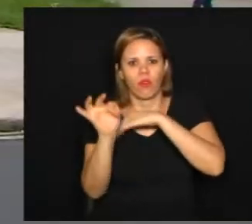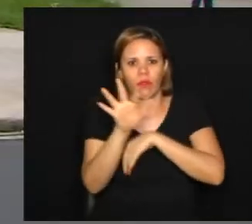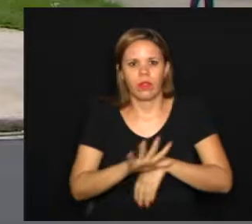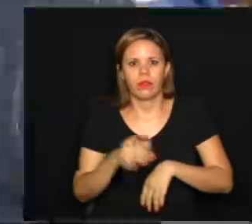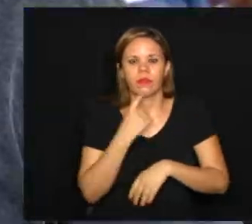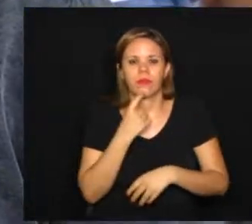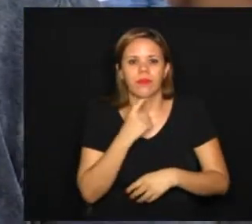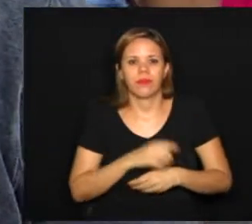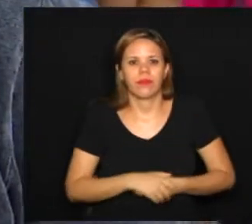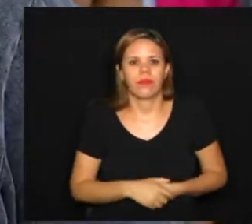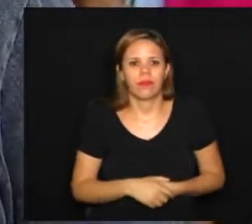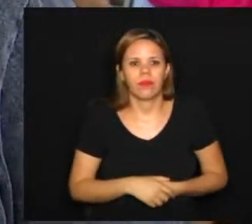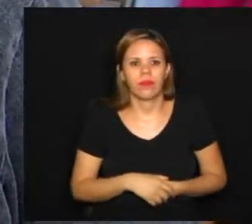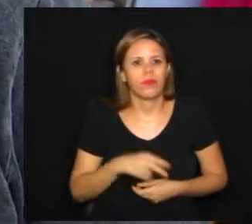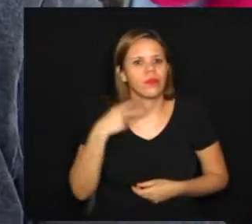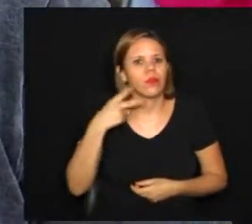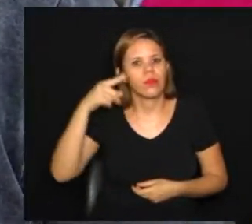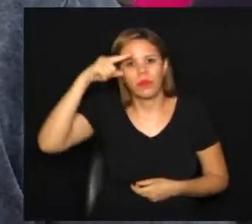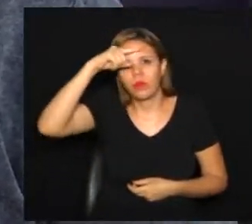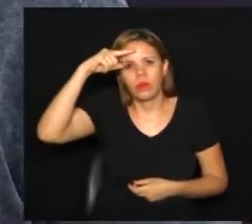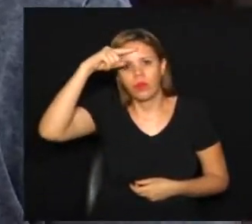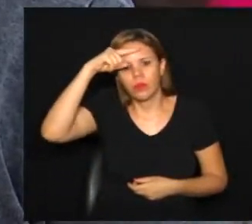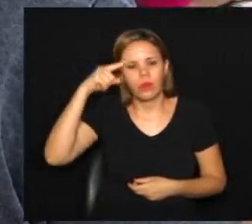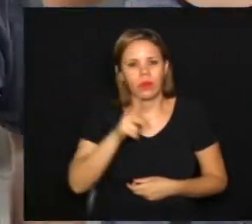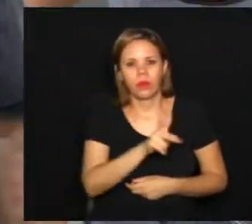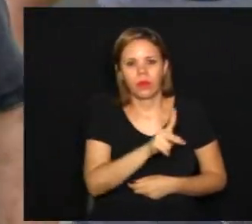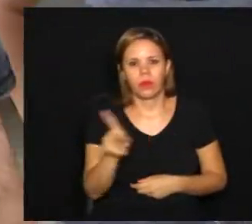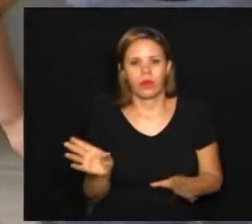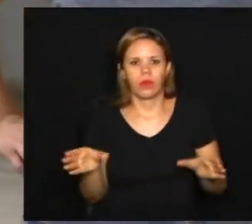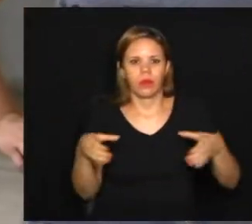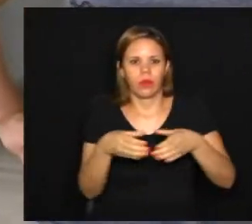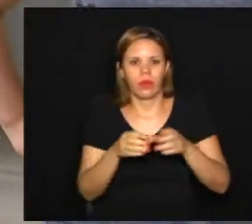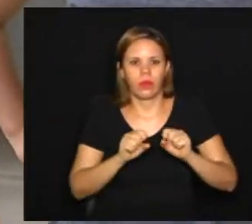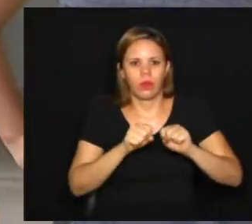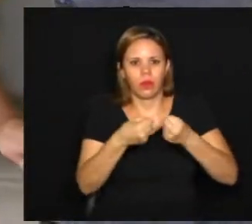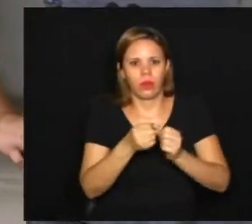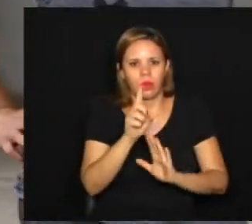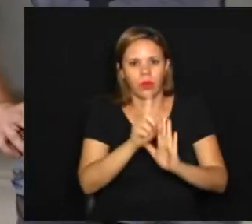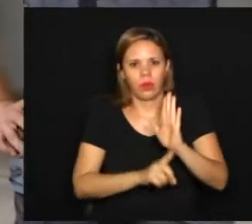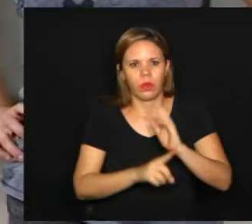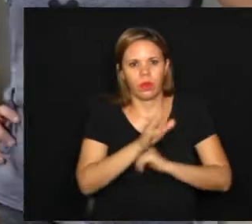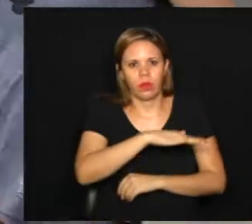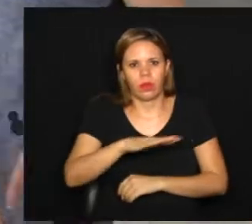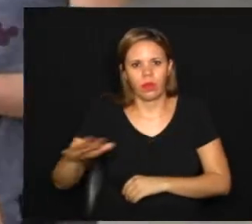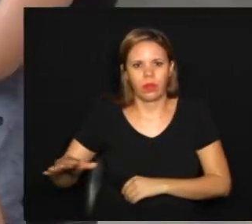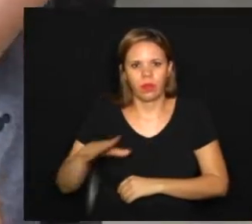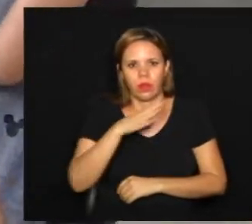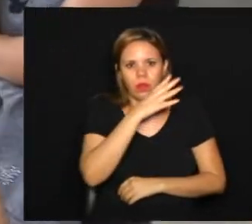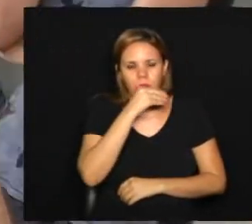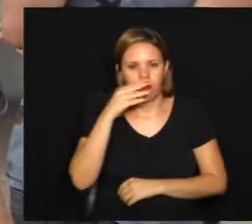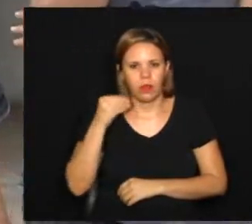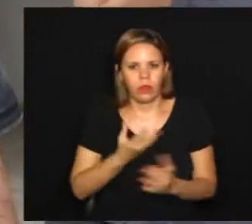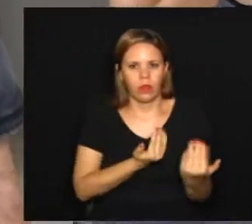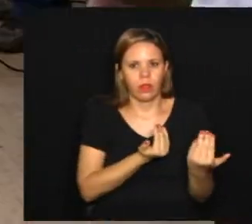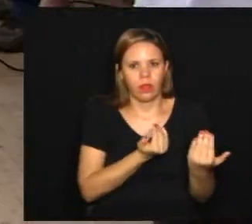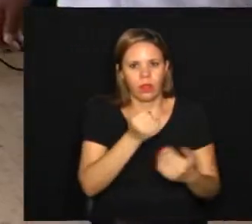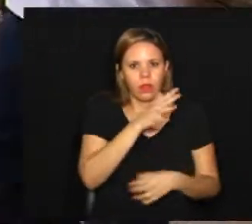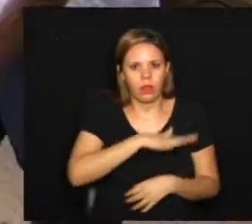Campinas. Vereador Felipe Marquesi, presidente da Comissão de Defesa dos Direitos da Criança, do Adolescente e da